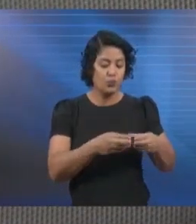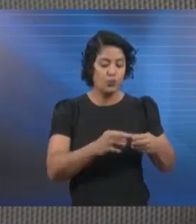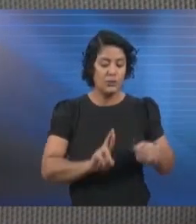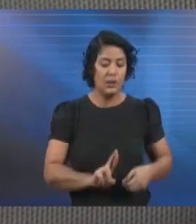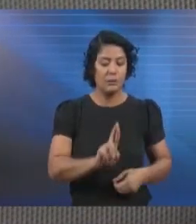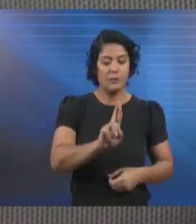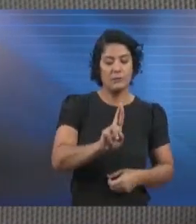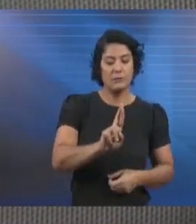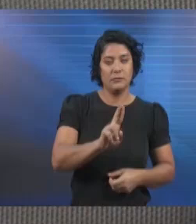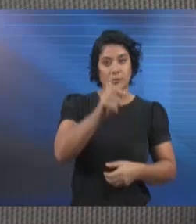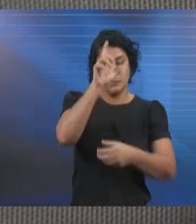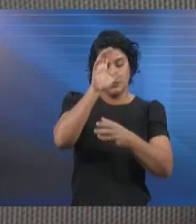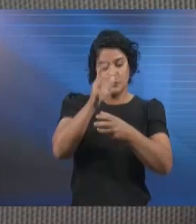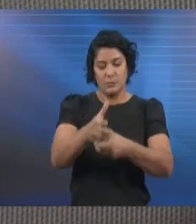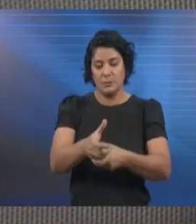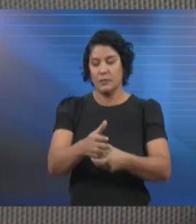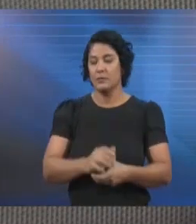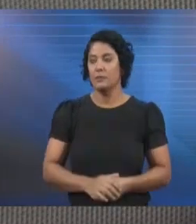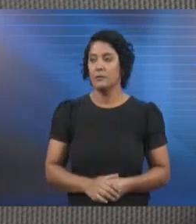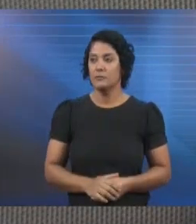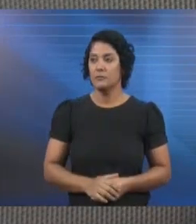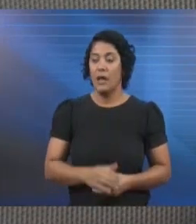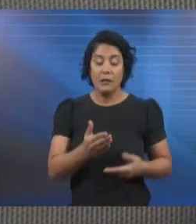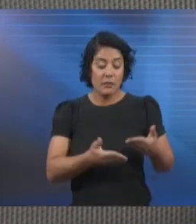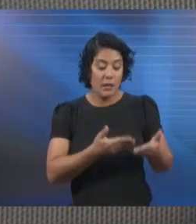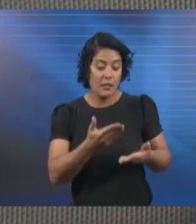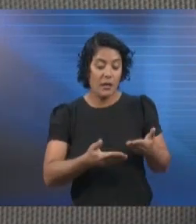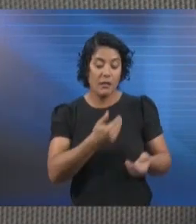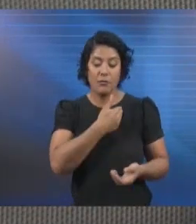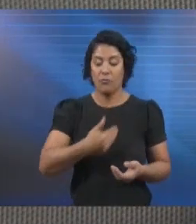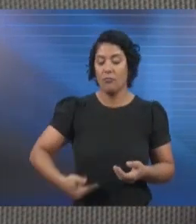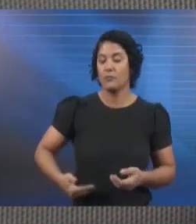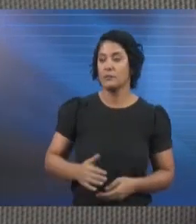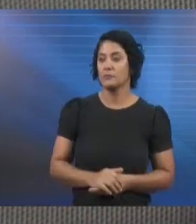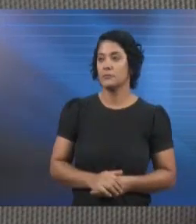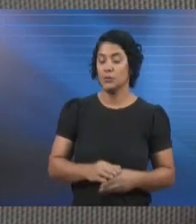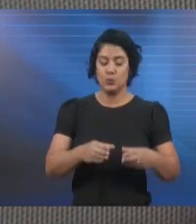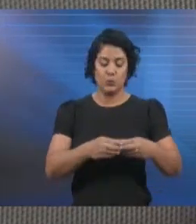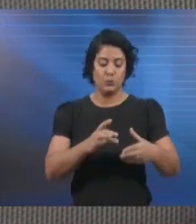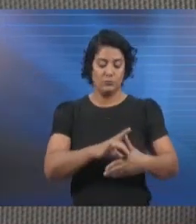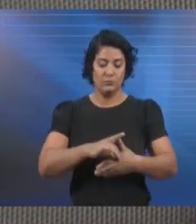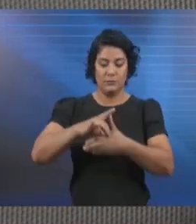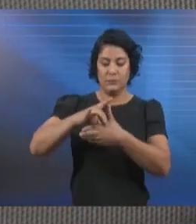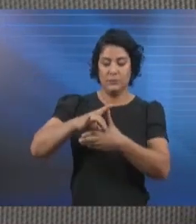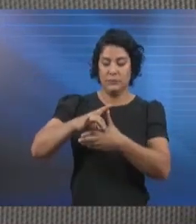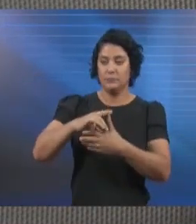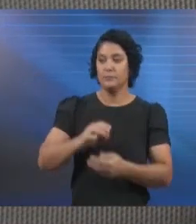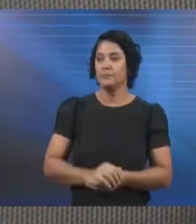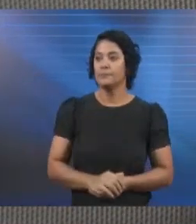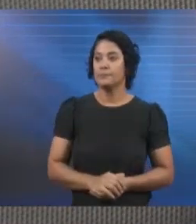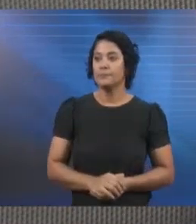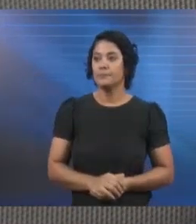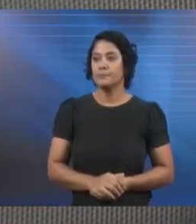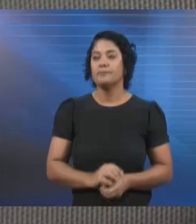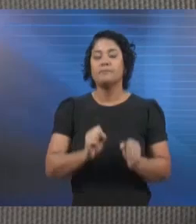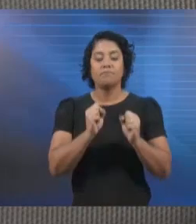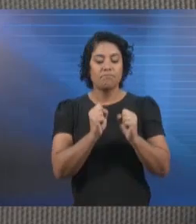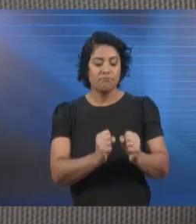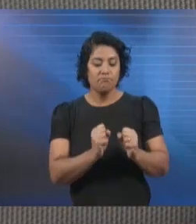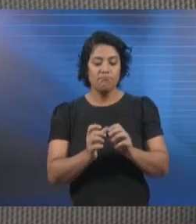desse desses bombeiros para que possam tratar com o governo que somente o colegiado del por unanimidade poderia